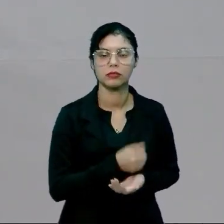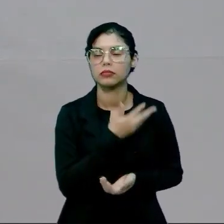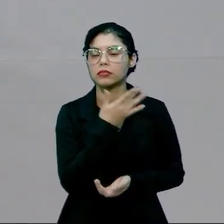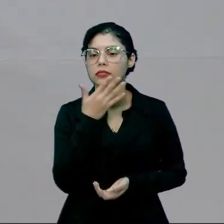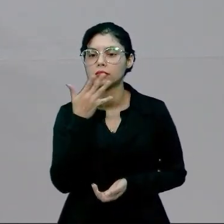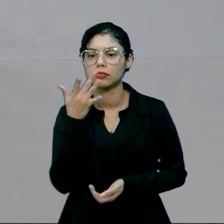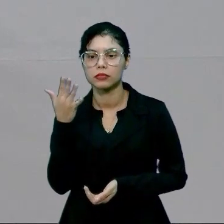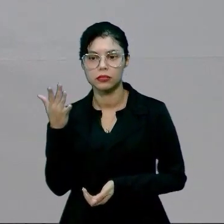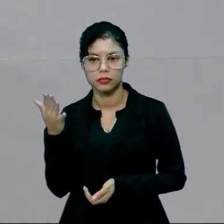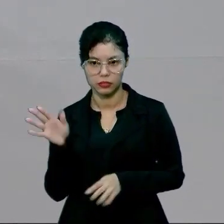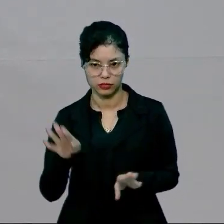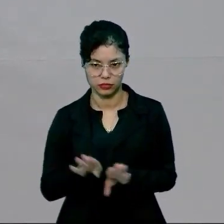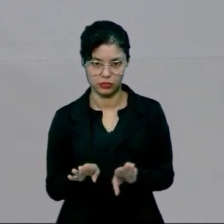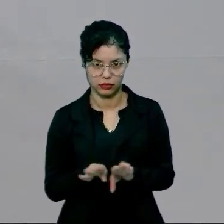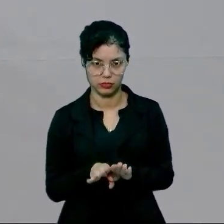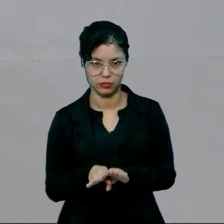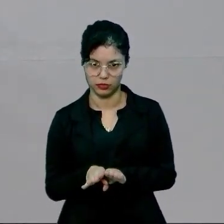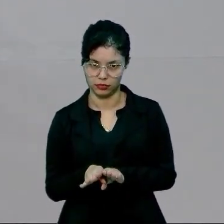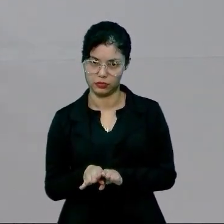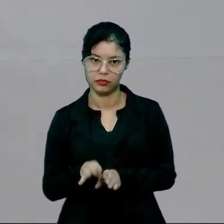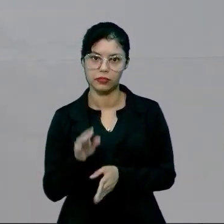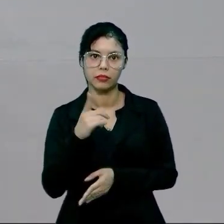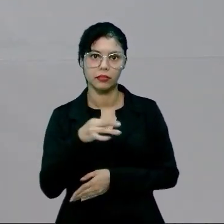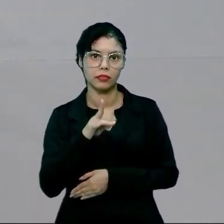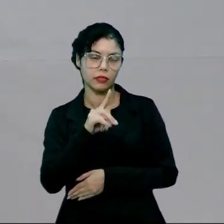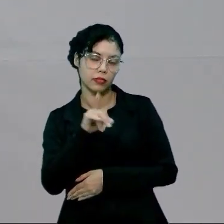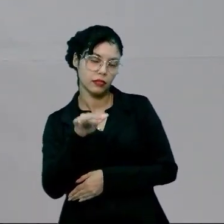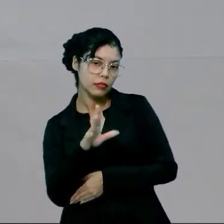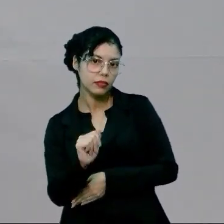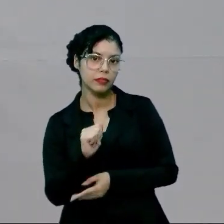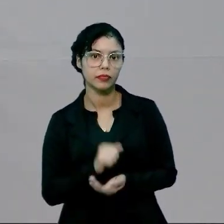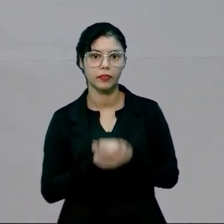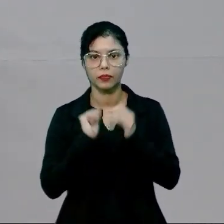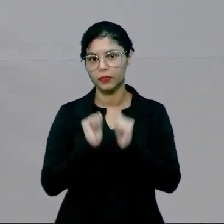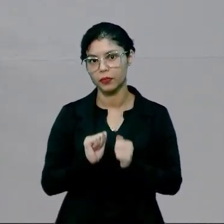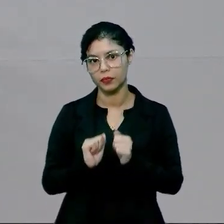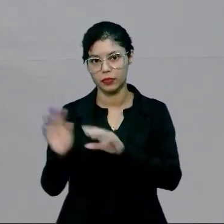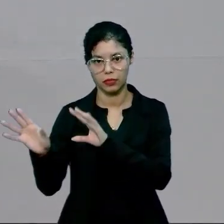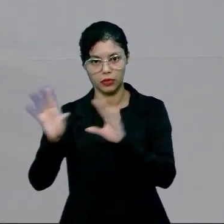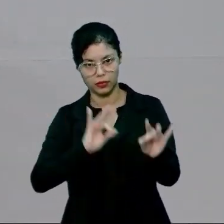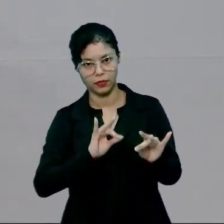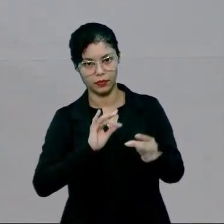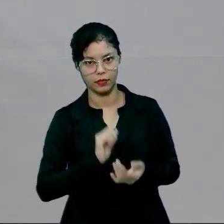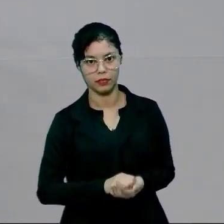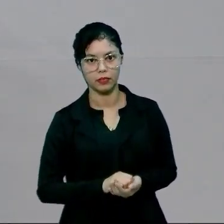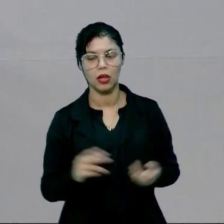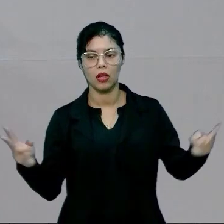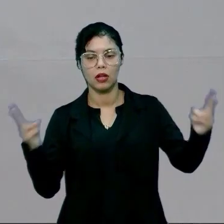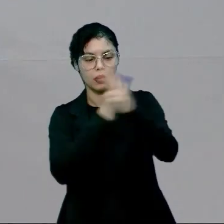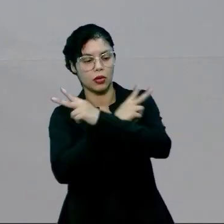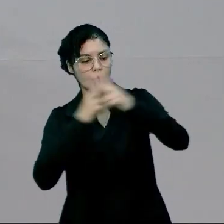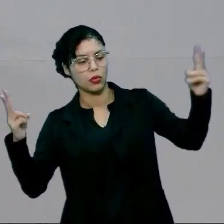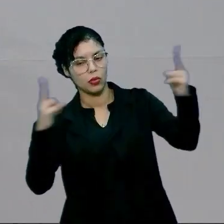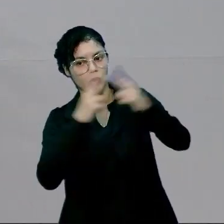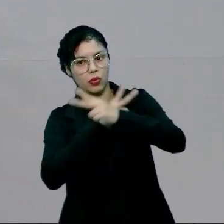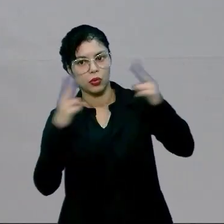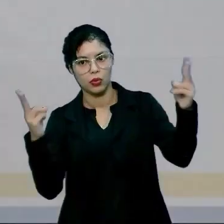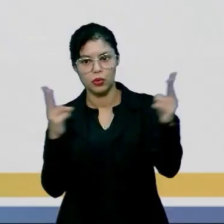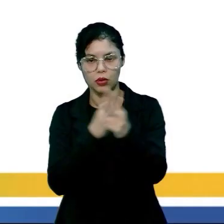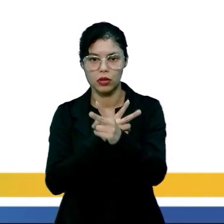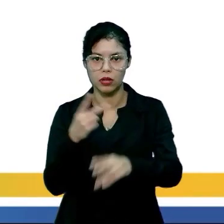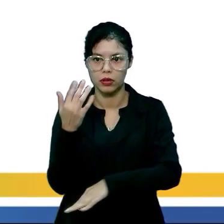pelo néctar, fazendo a polinização, tá? Pode ser através também do vento, é